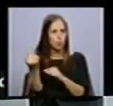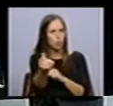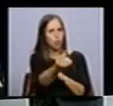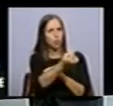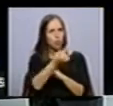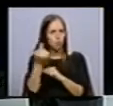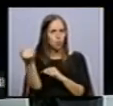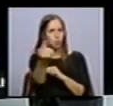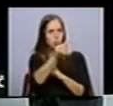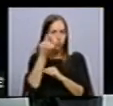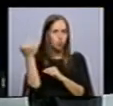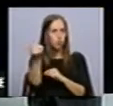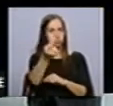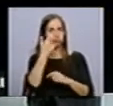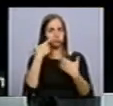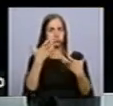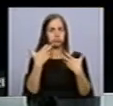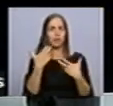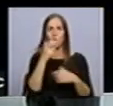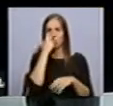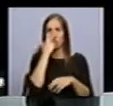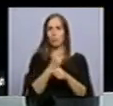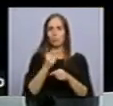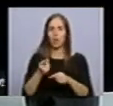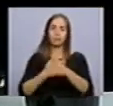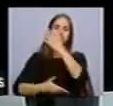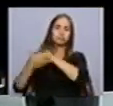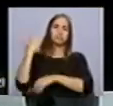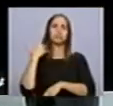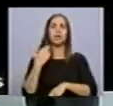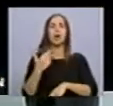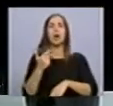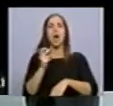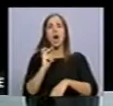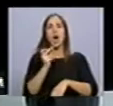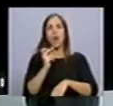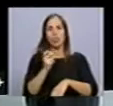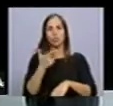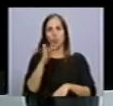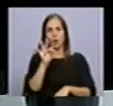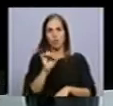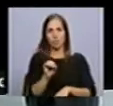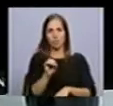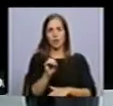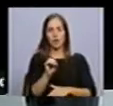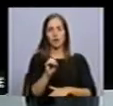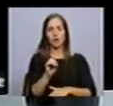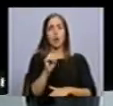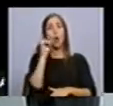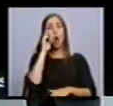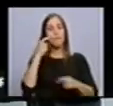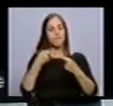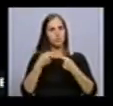elevada. E é curioso porque a história leva-nos até à década de 40, quando um físico notável indiano chamado Chandrasekhar dizia